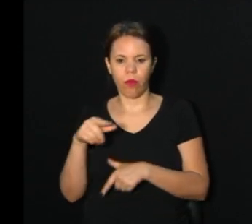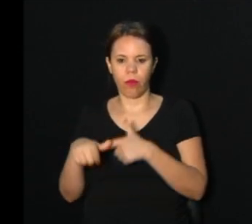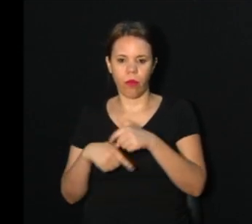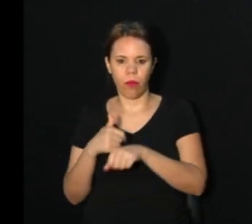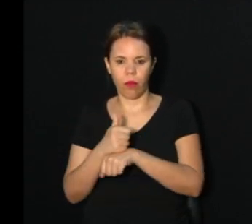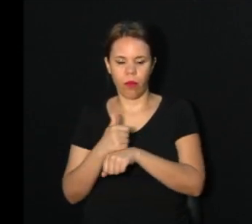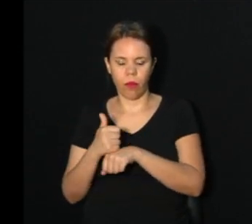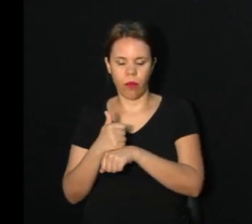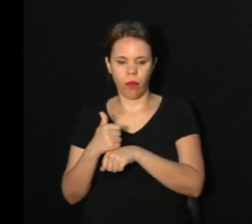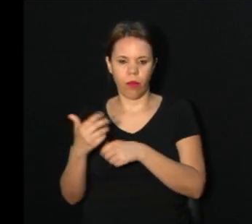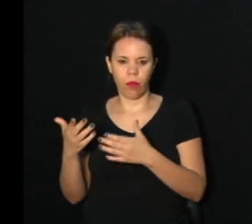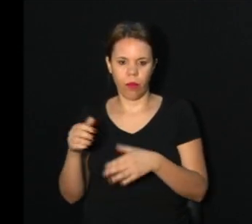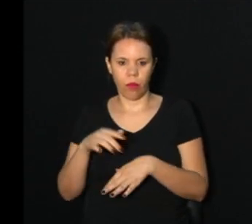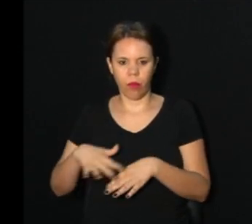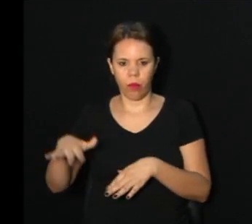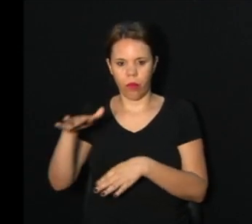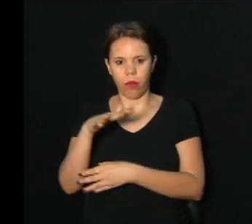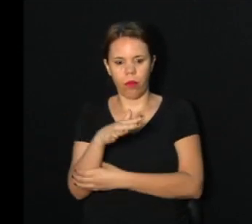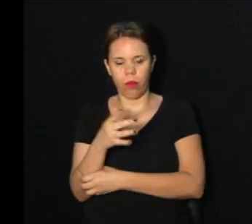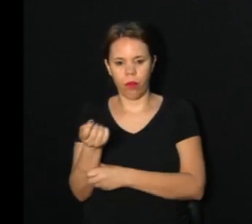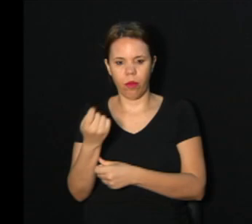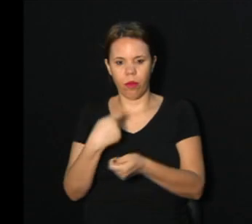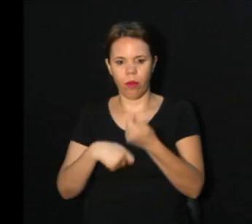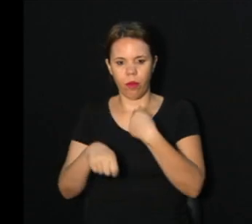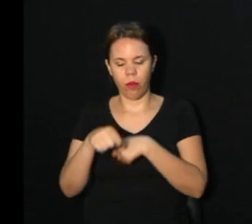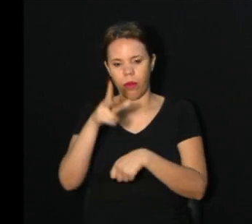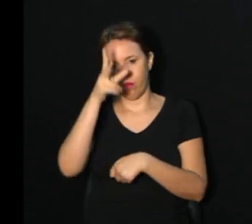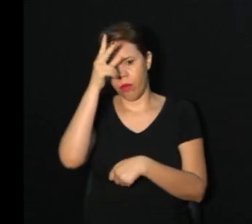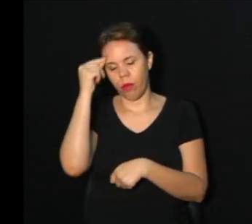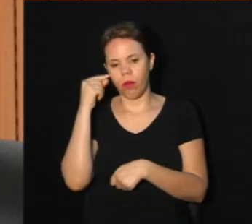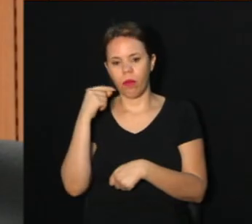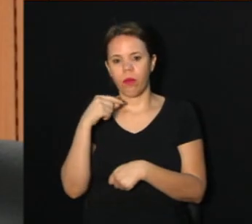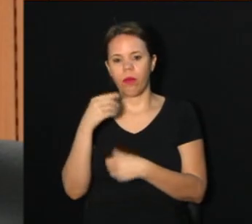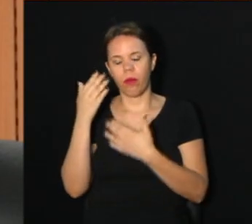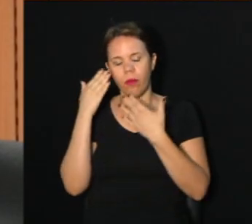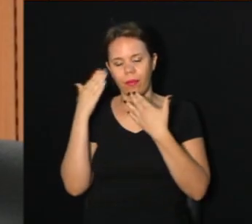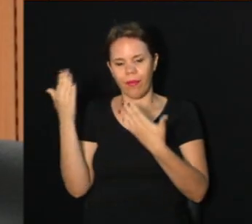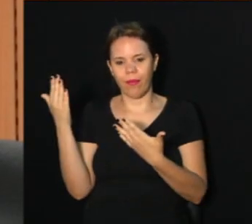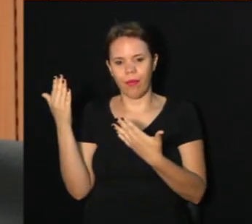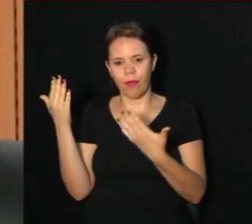sua função no âmbito da administração pública municipal. Muito obrigado.